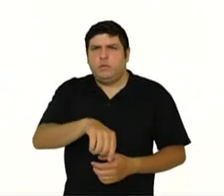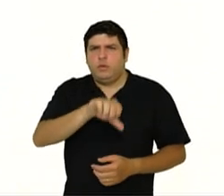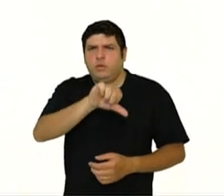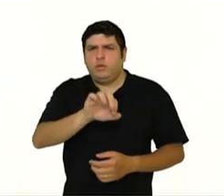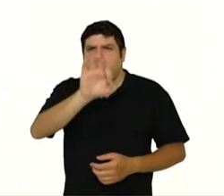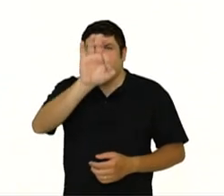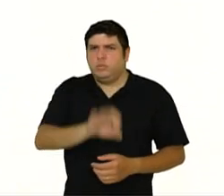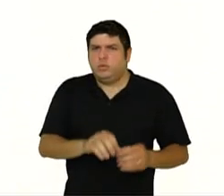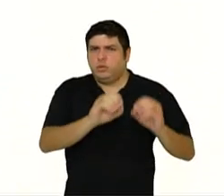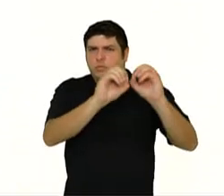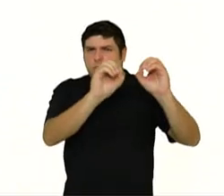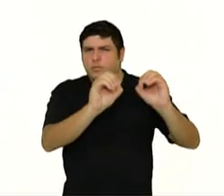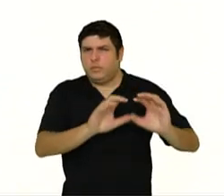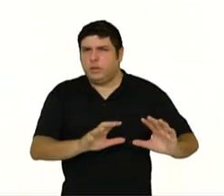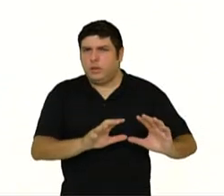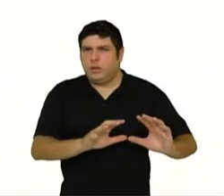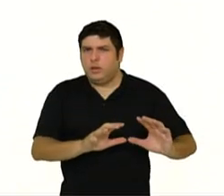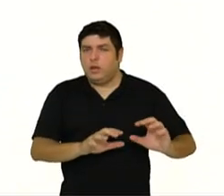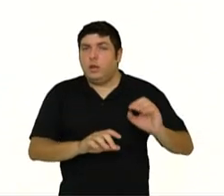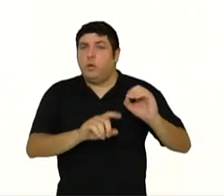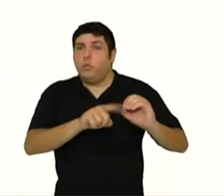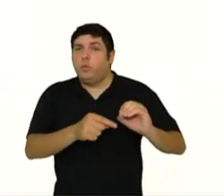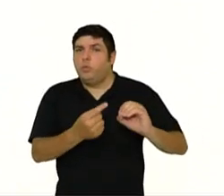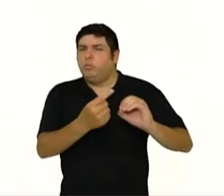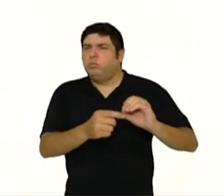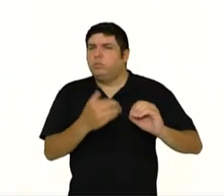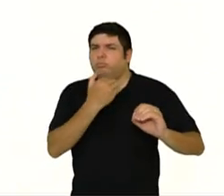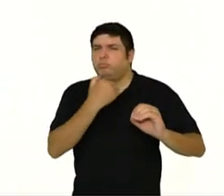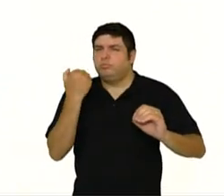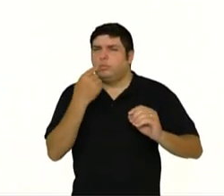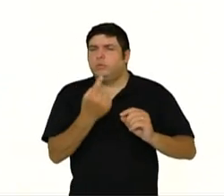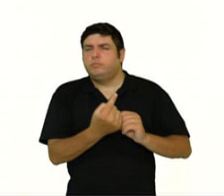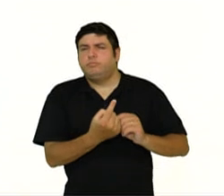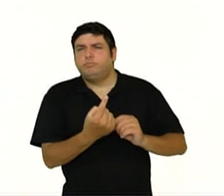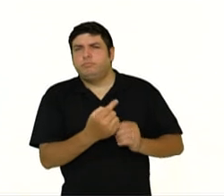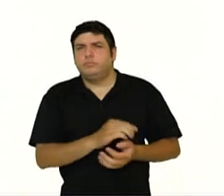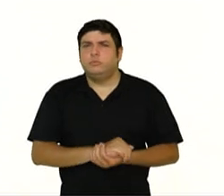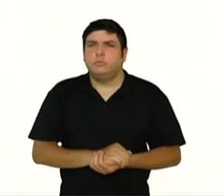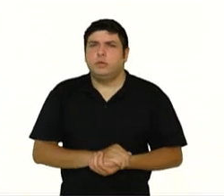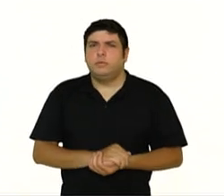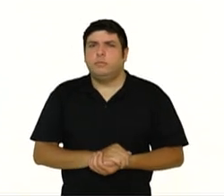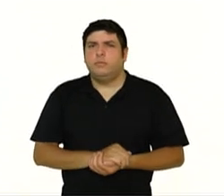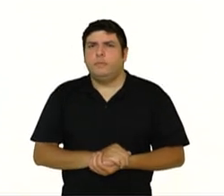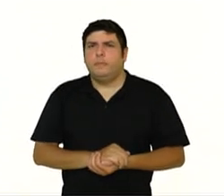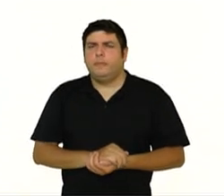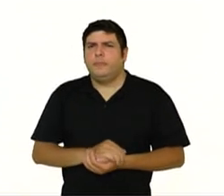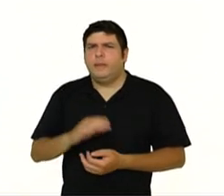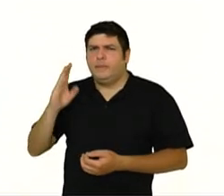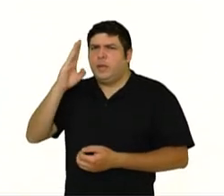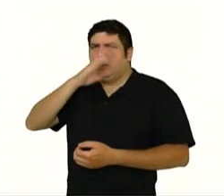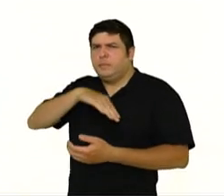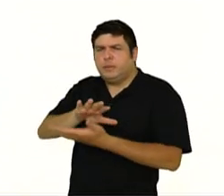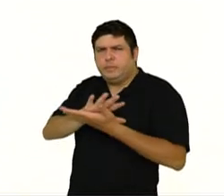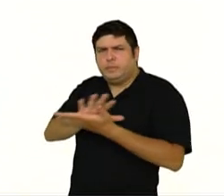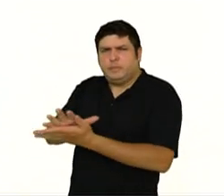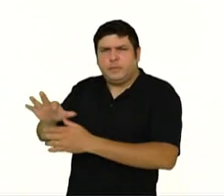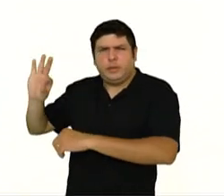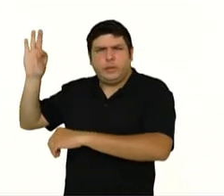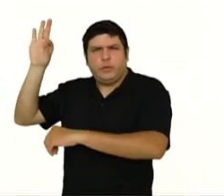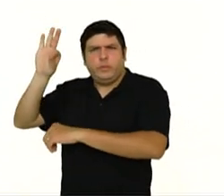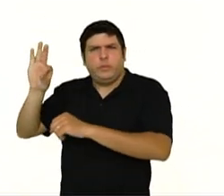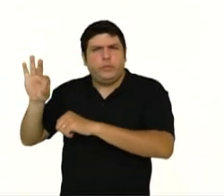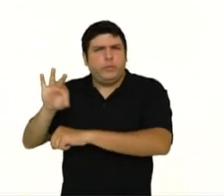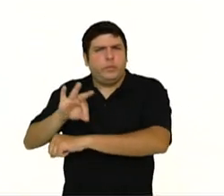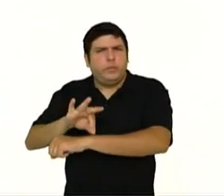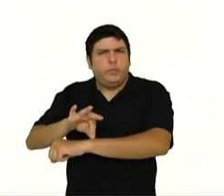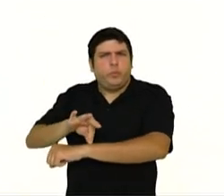99,9% das bactérias, as outras morrem de solidão. E é crueldade matar um pernilongo quando se pode espantá-lo para o